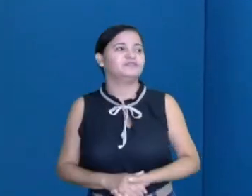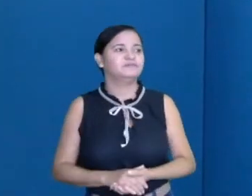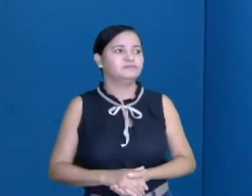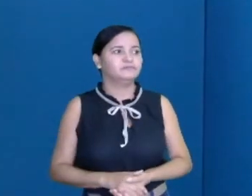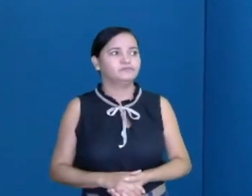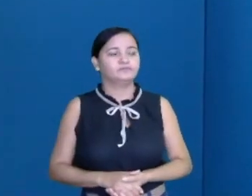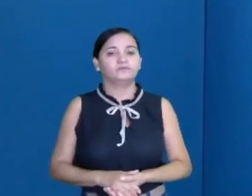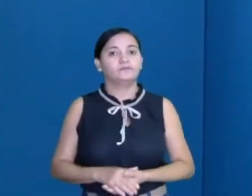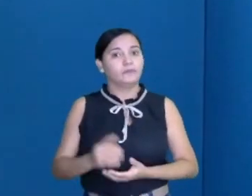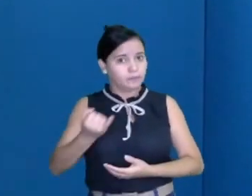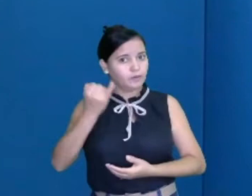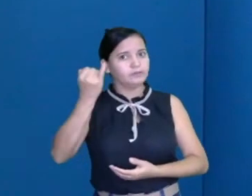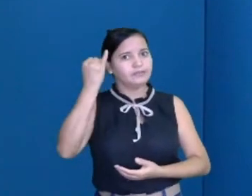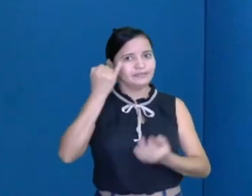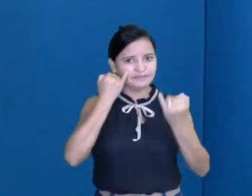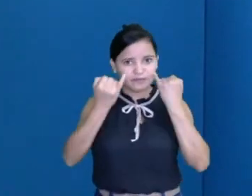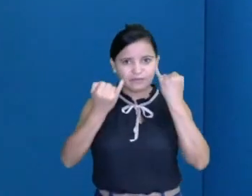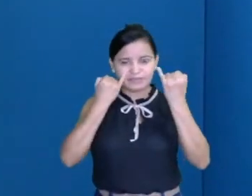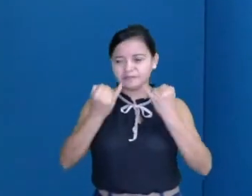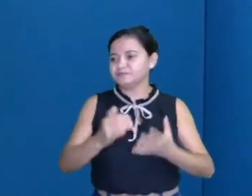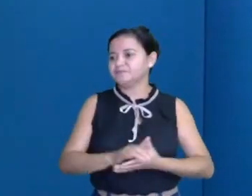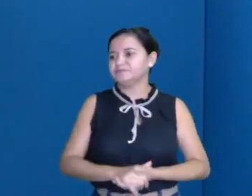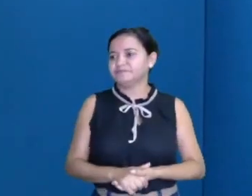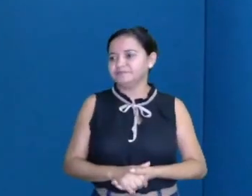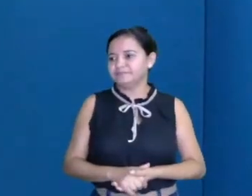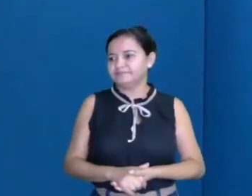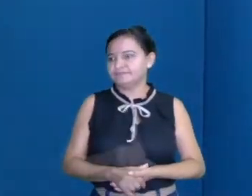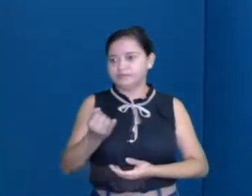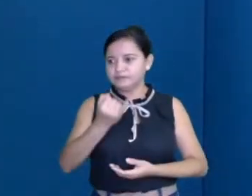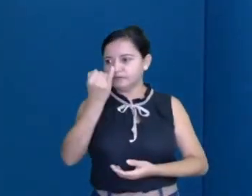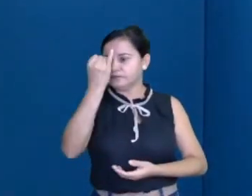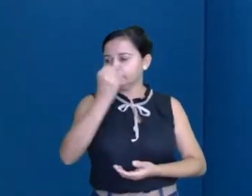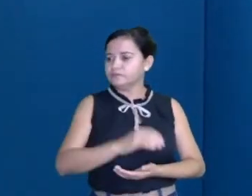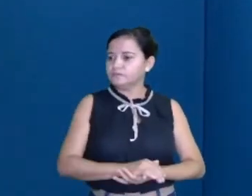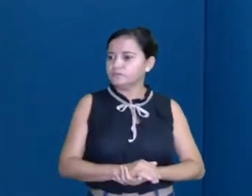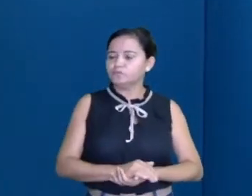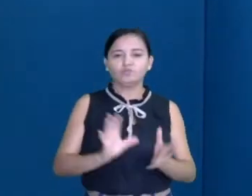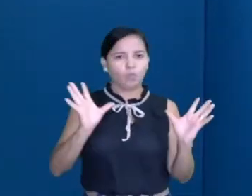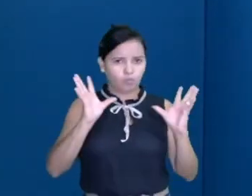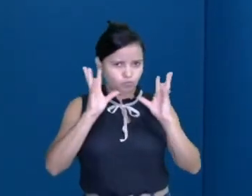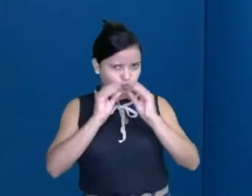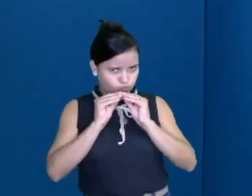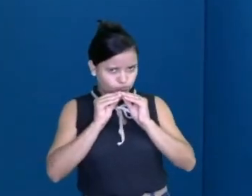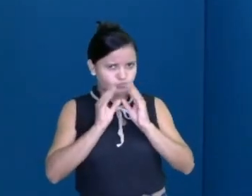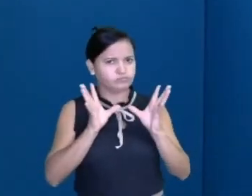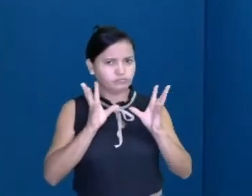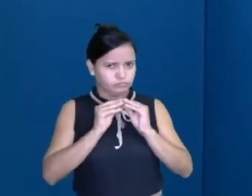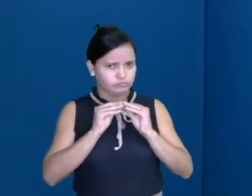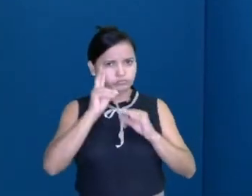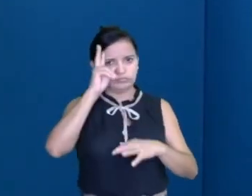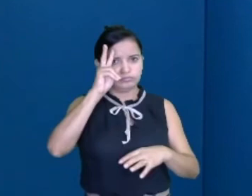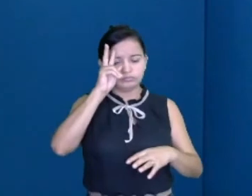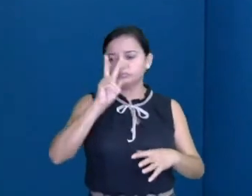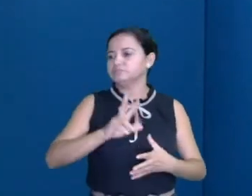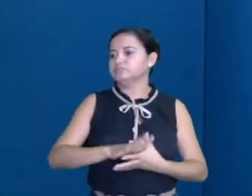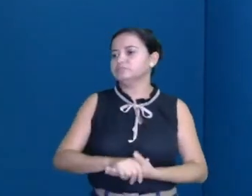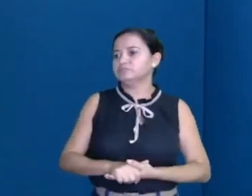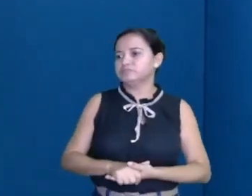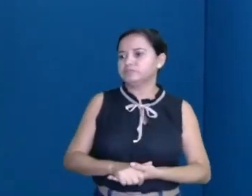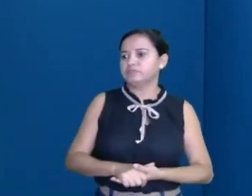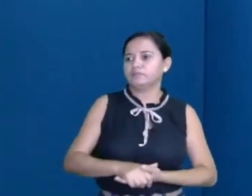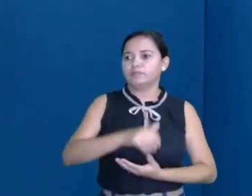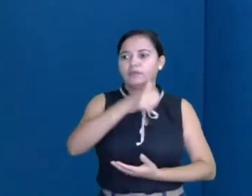Então, preste atenção, isso é importante, essa informação. Por favor, produção, nosso próximo slide. Só para a gente fazer aqui um resgate histórico do que a gente falou.